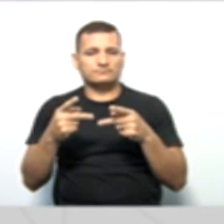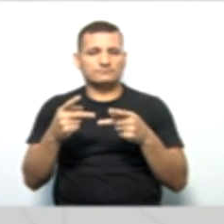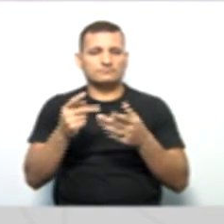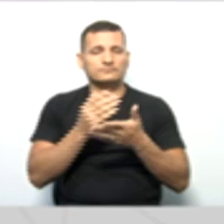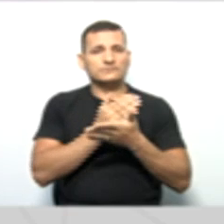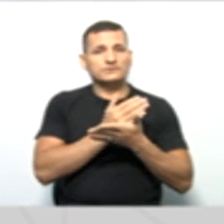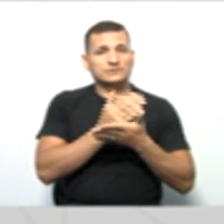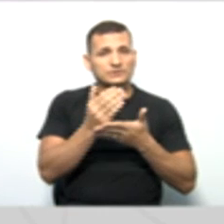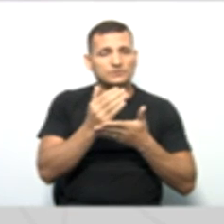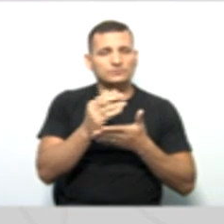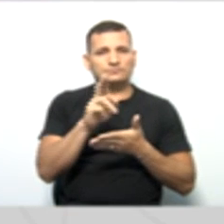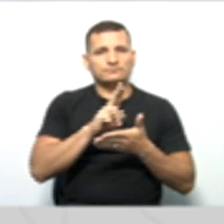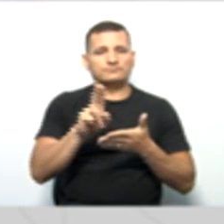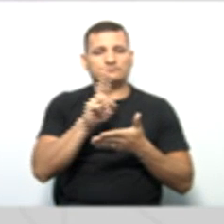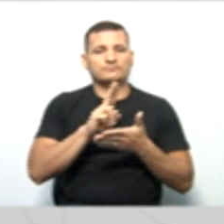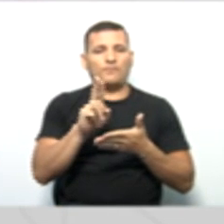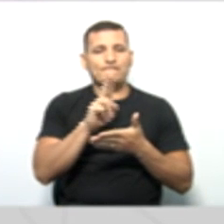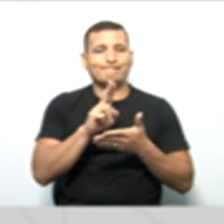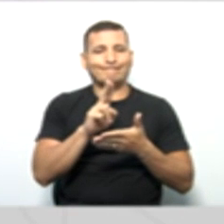pode ver que eu uso bastante